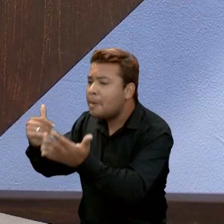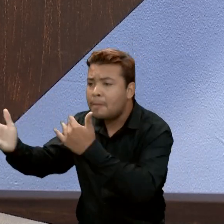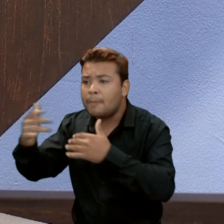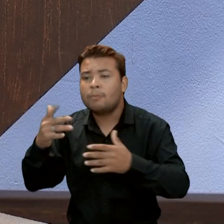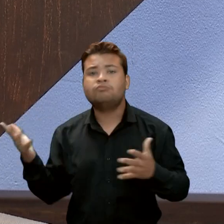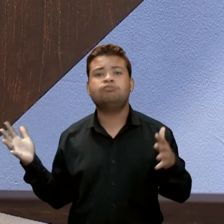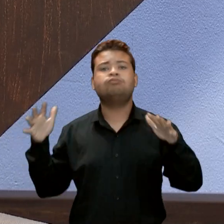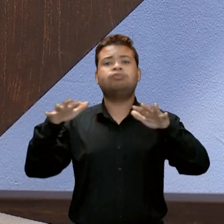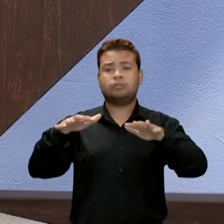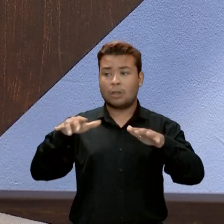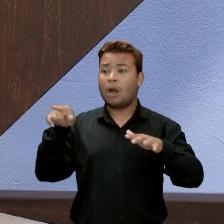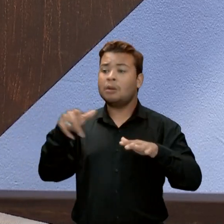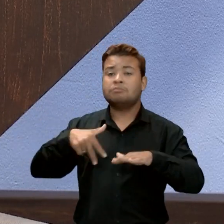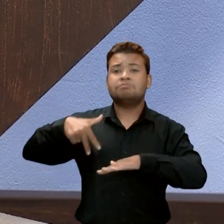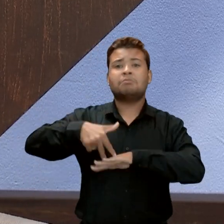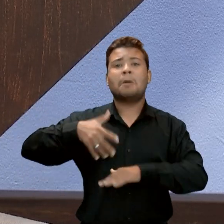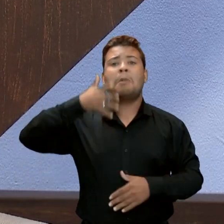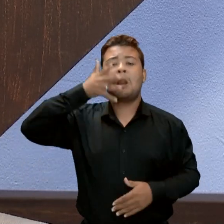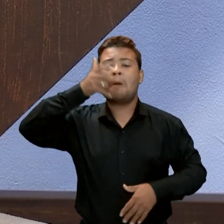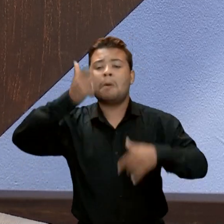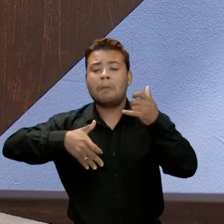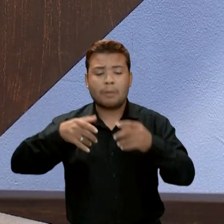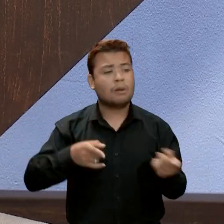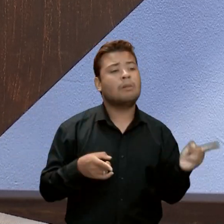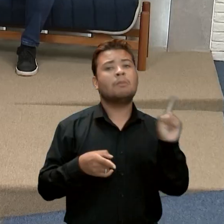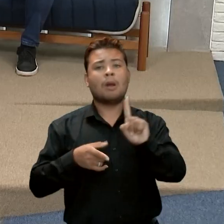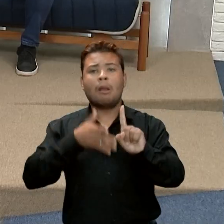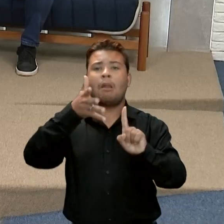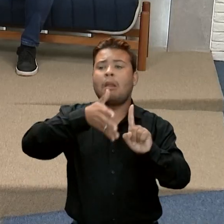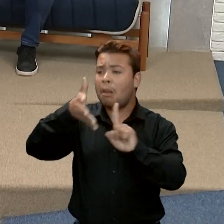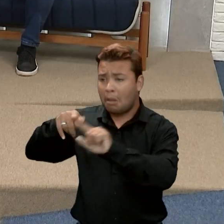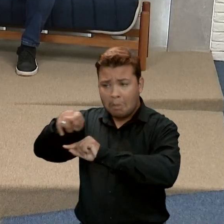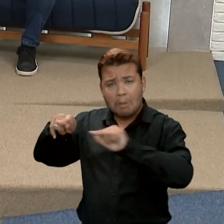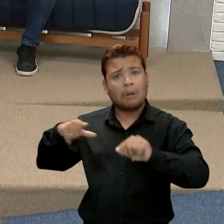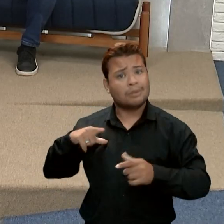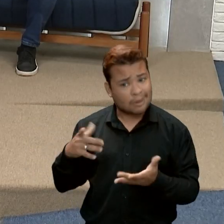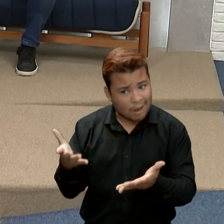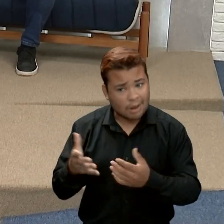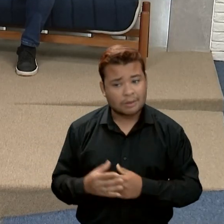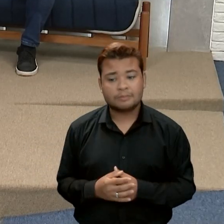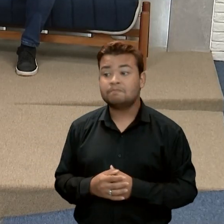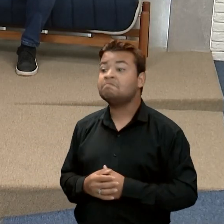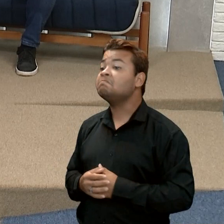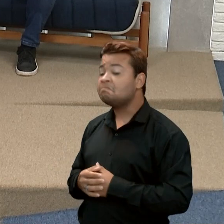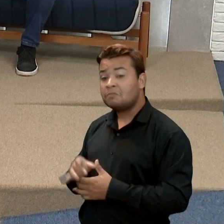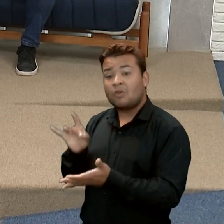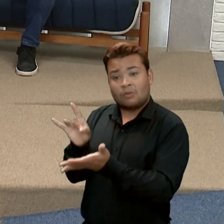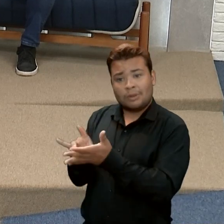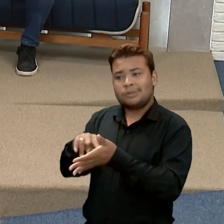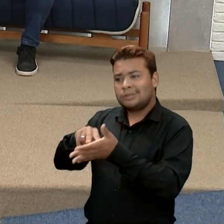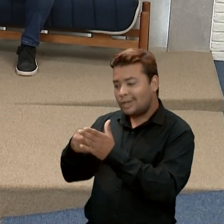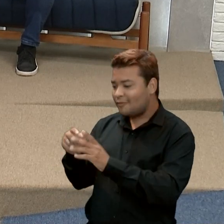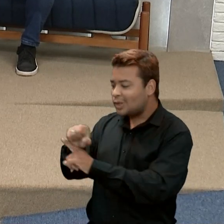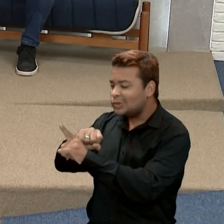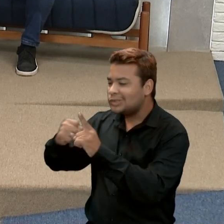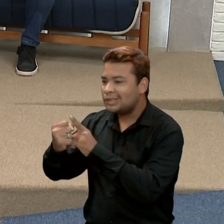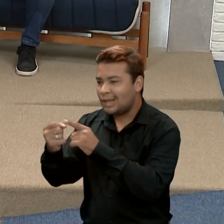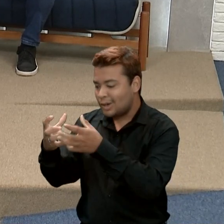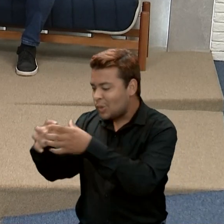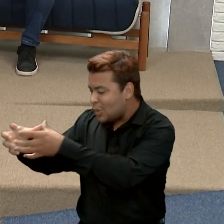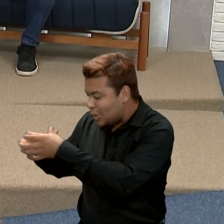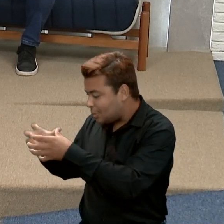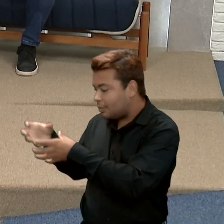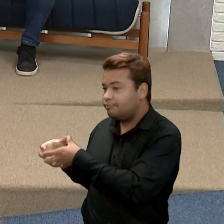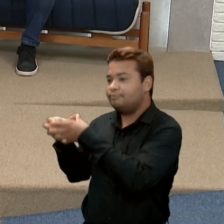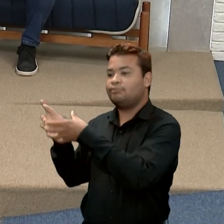de voz. E como representante, eles estão ali, de fato, trazendo a voz de uma parcela da sociedade. Sim, sem